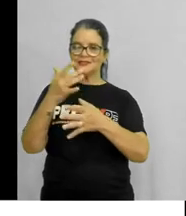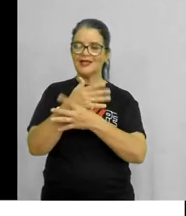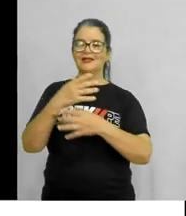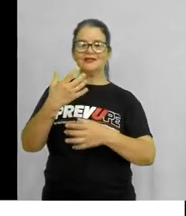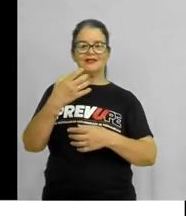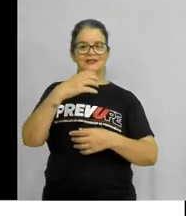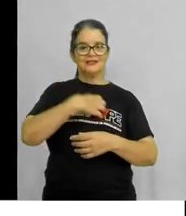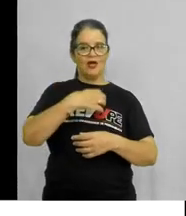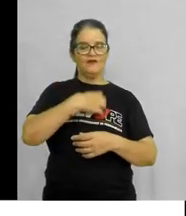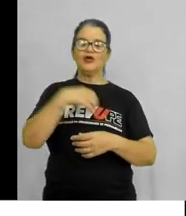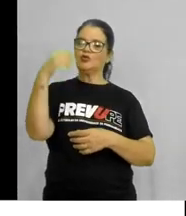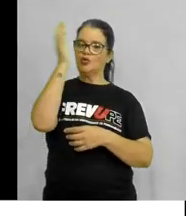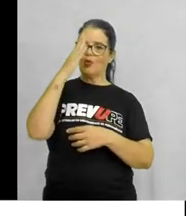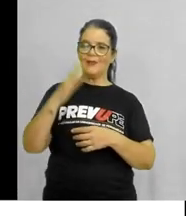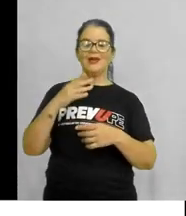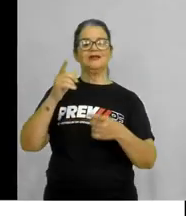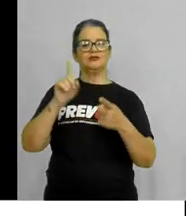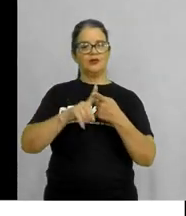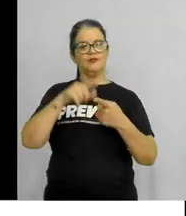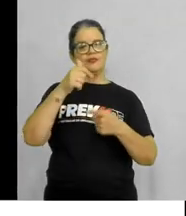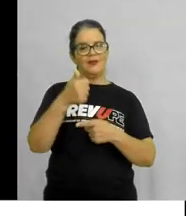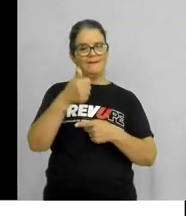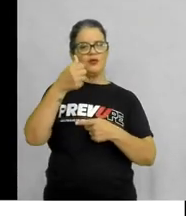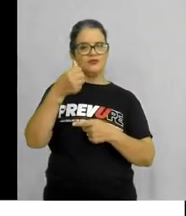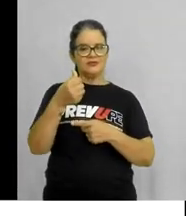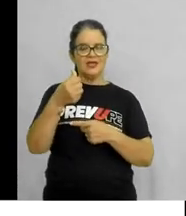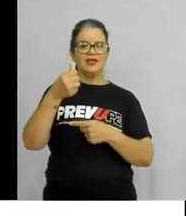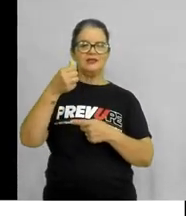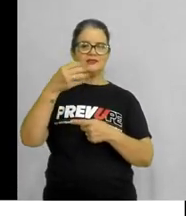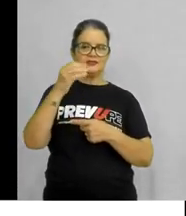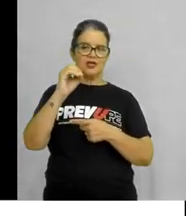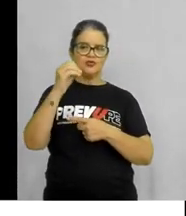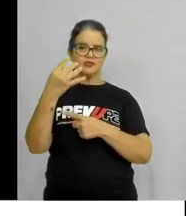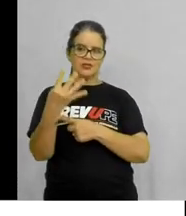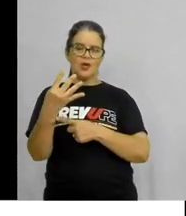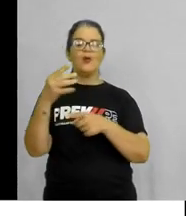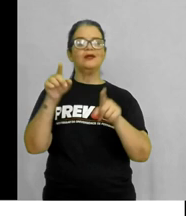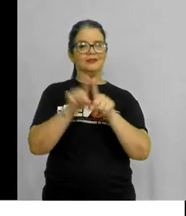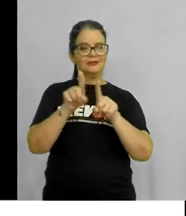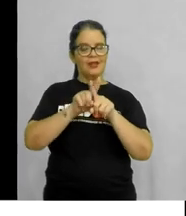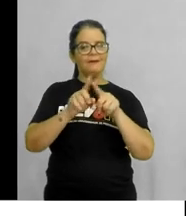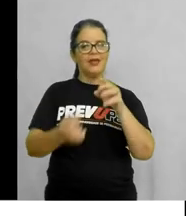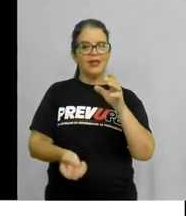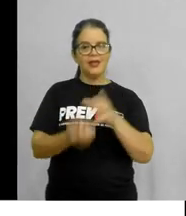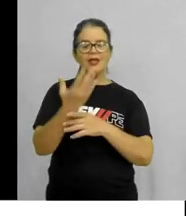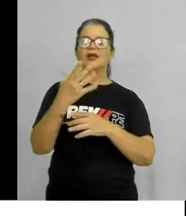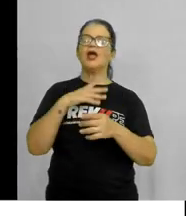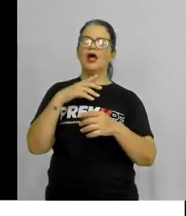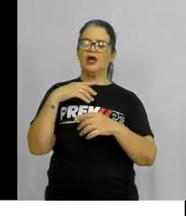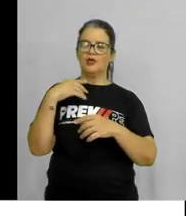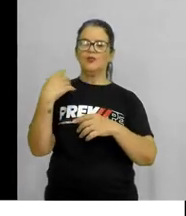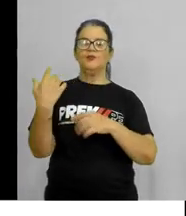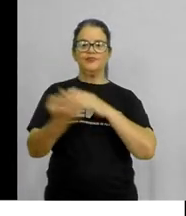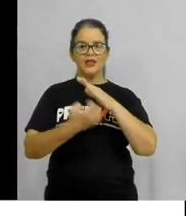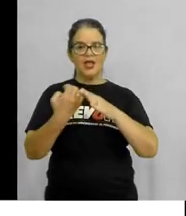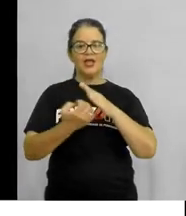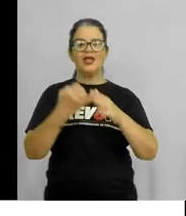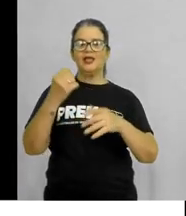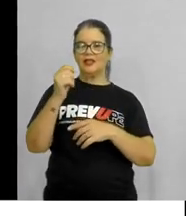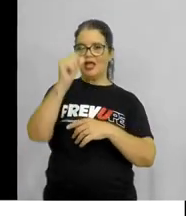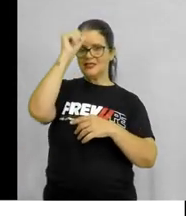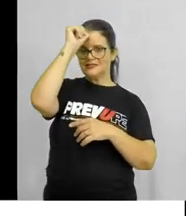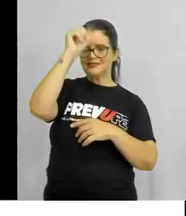Salvador no Brasil em 1604 também criaram a companhia das Índias